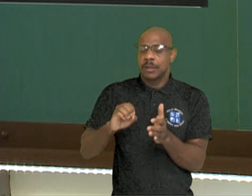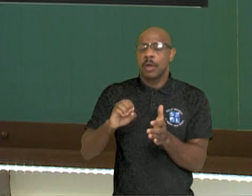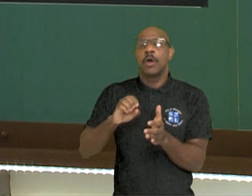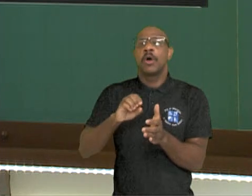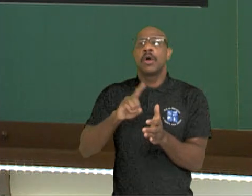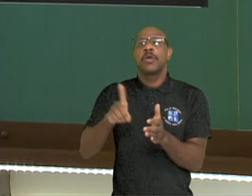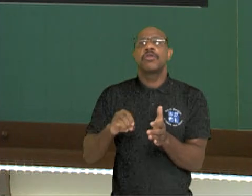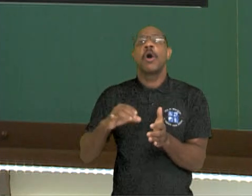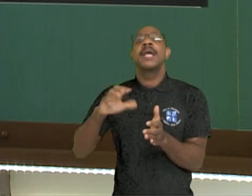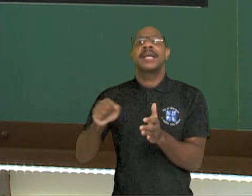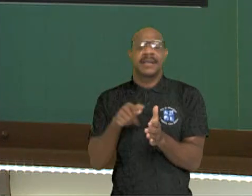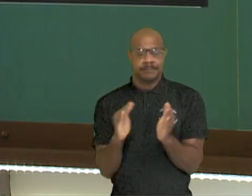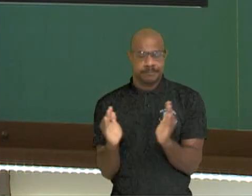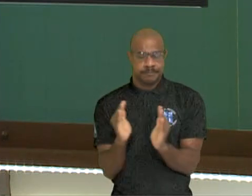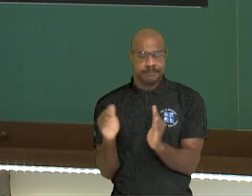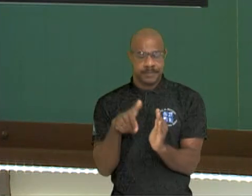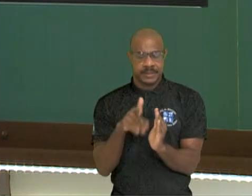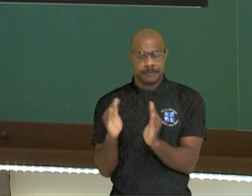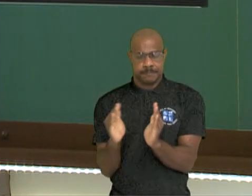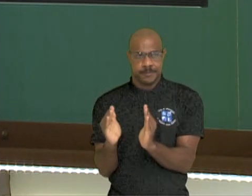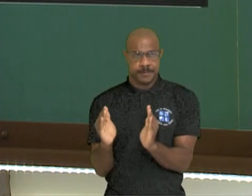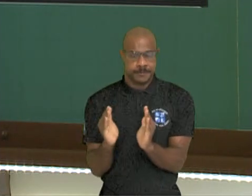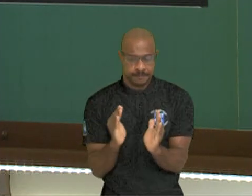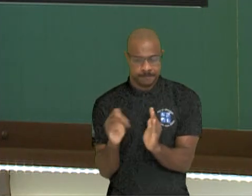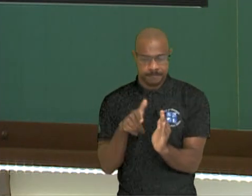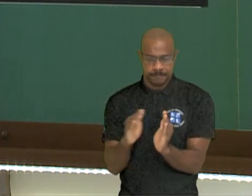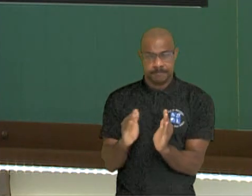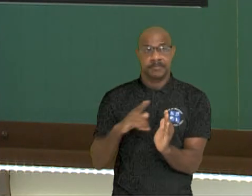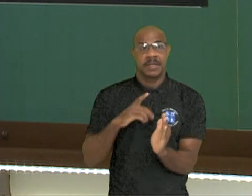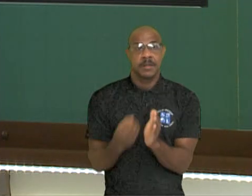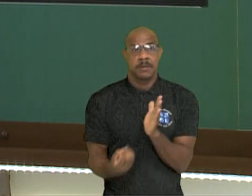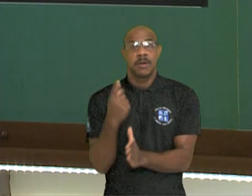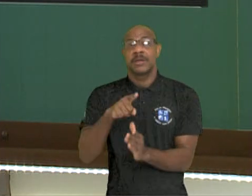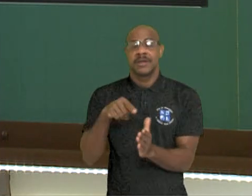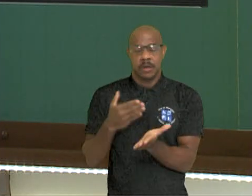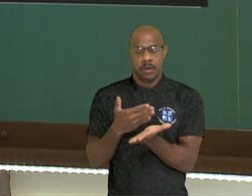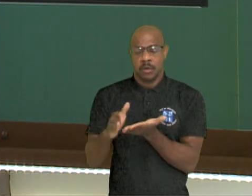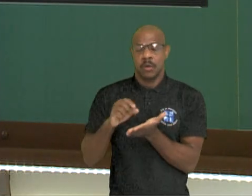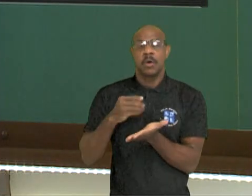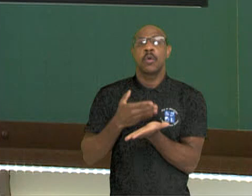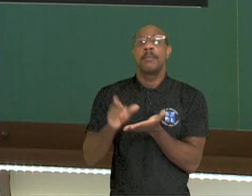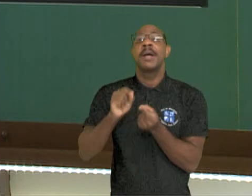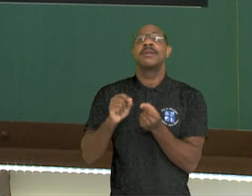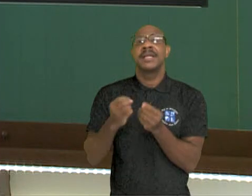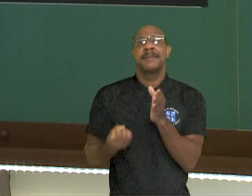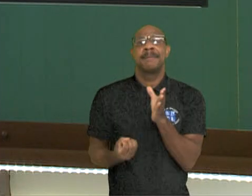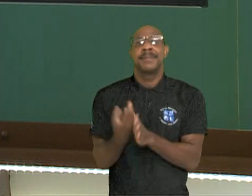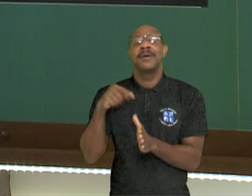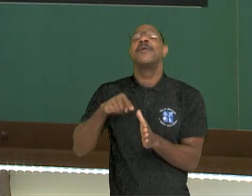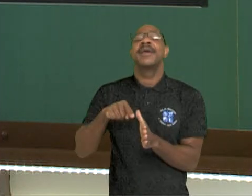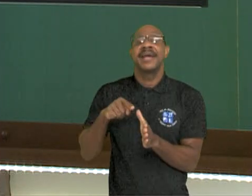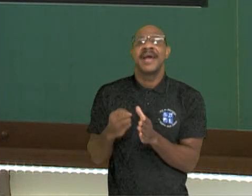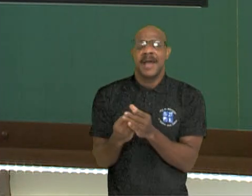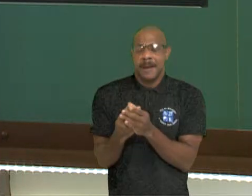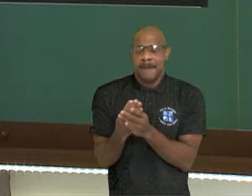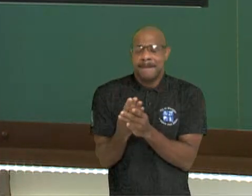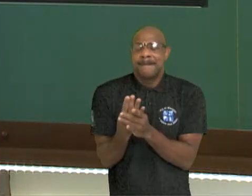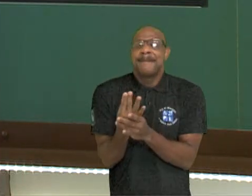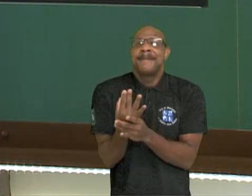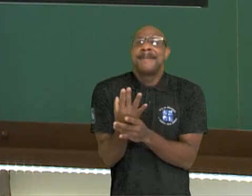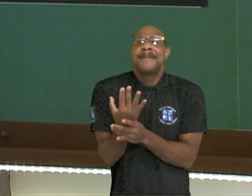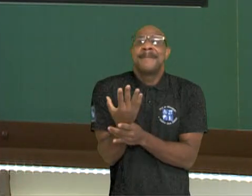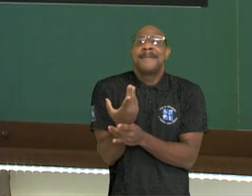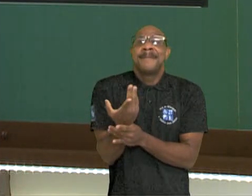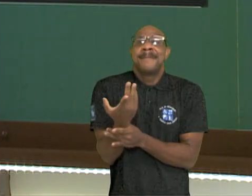importante nesta era aqui? Nós temos o surgimento das plantas com sementes e com flores, e